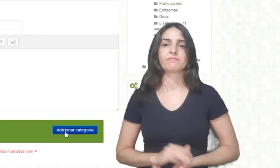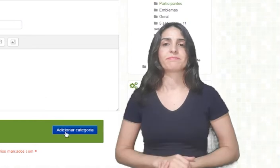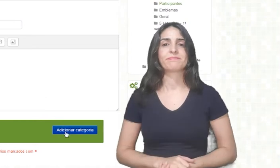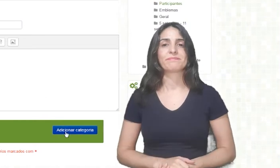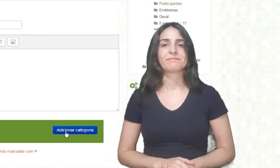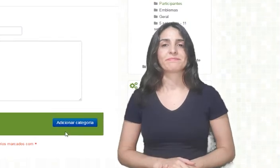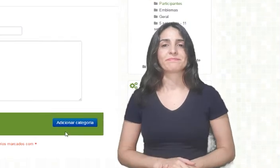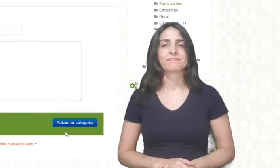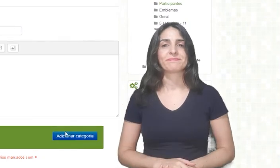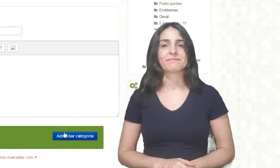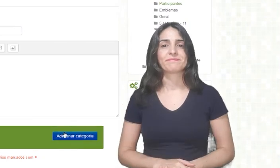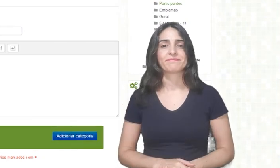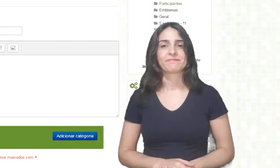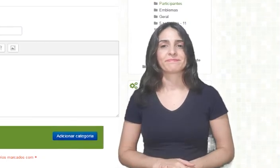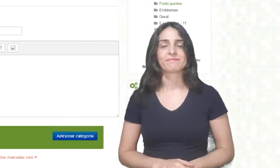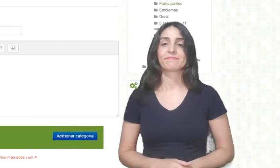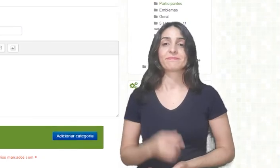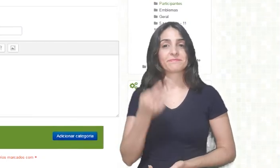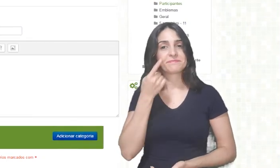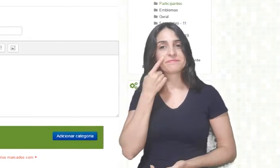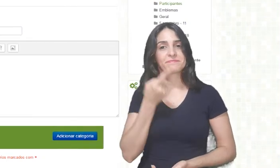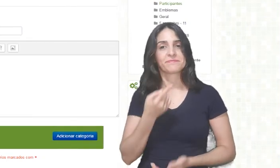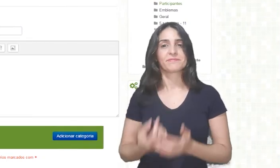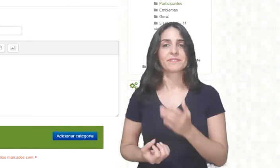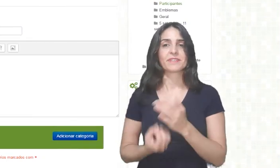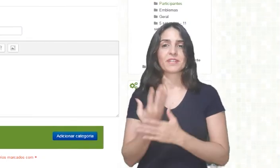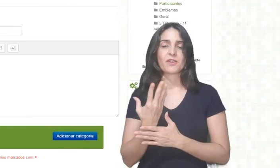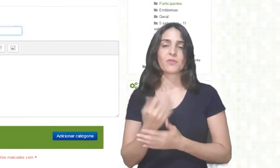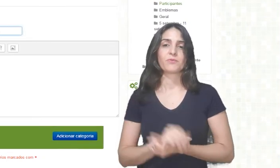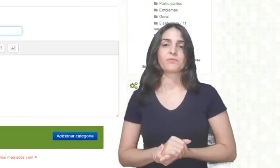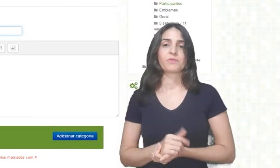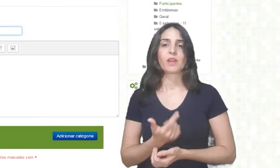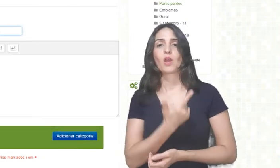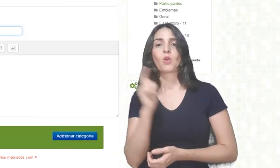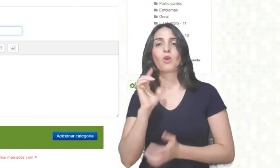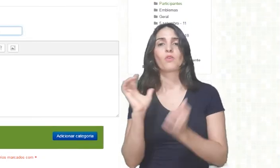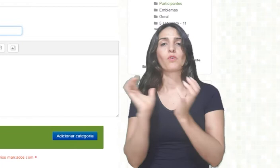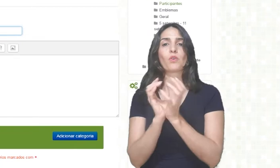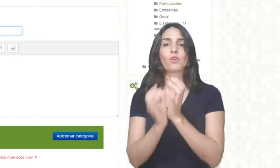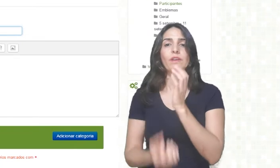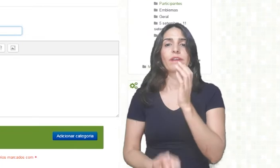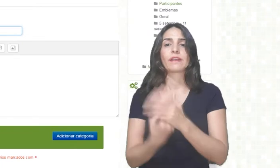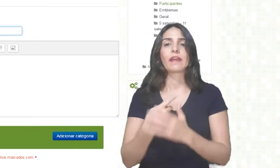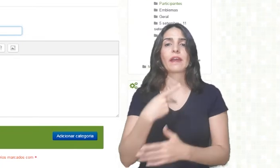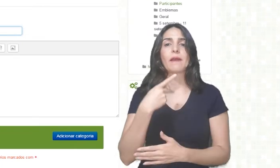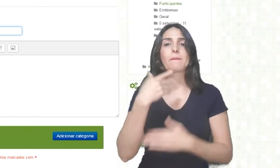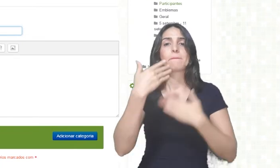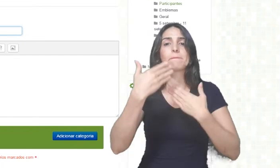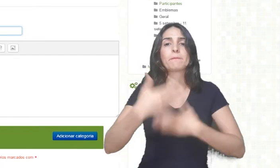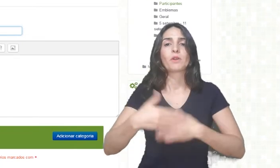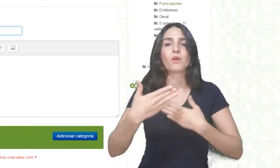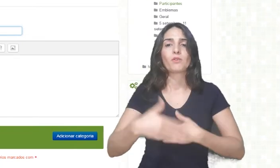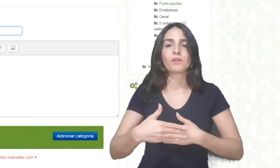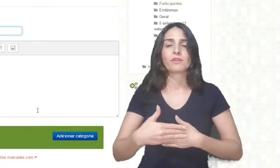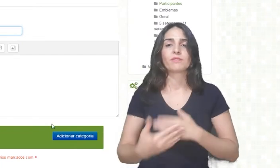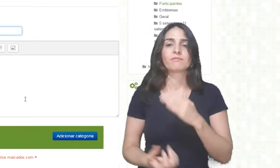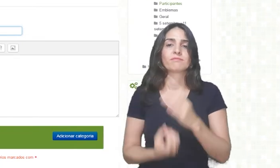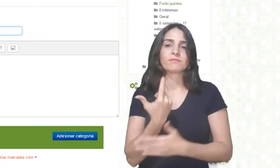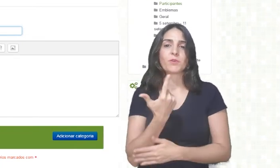faz e pronto tá criado posso criar também uma para prova